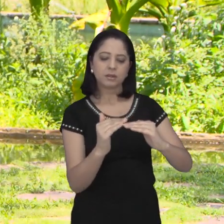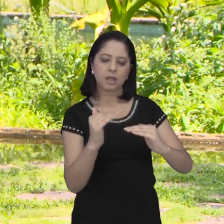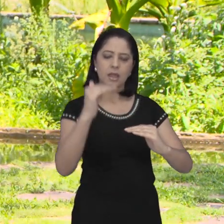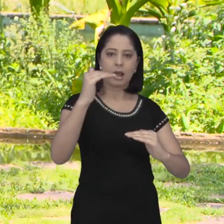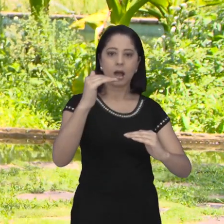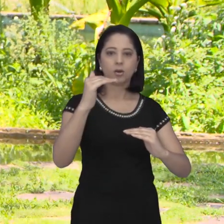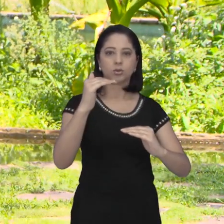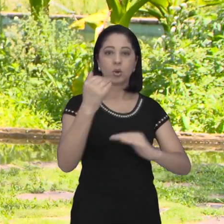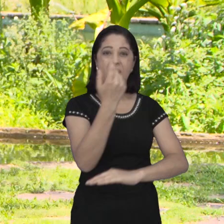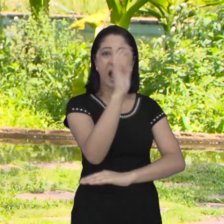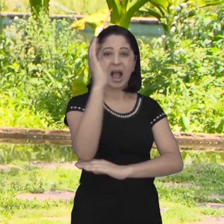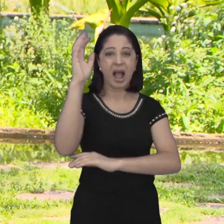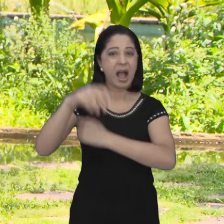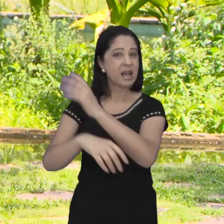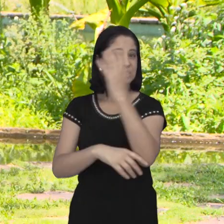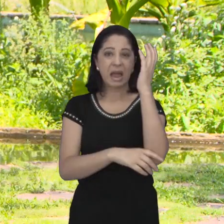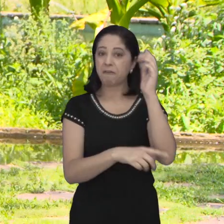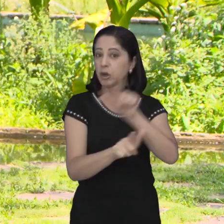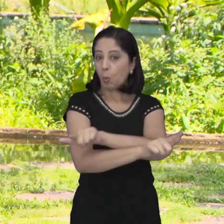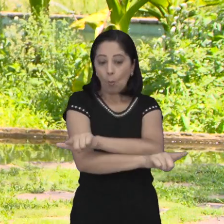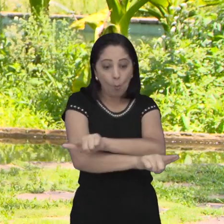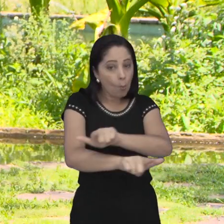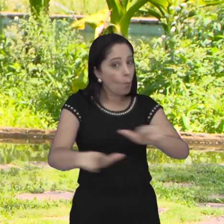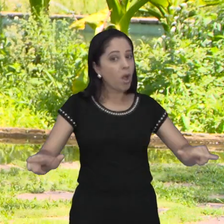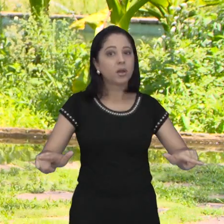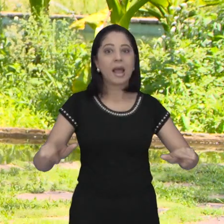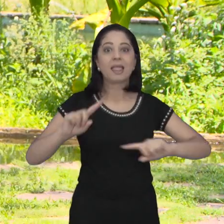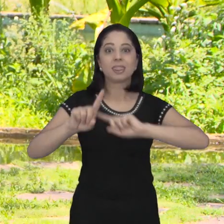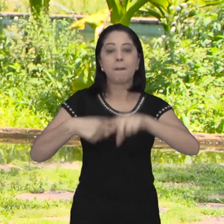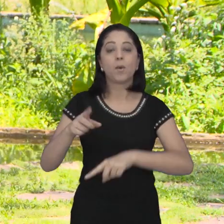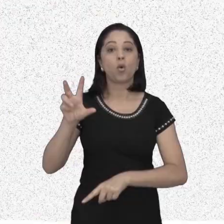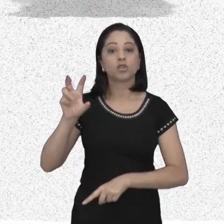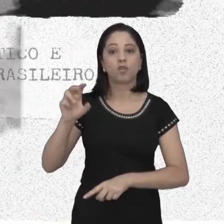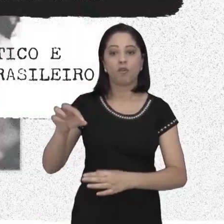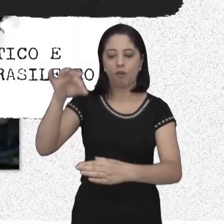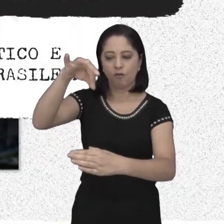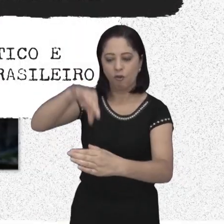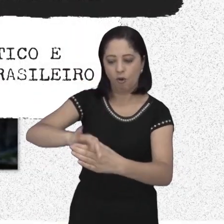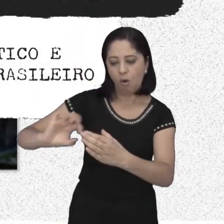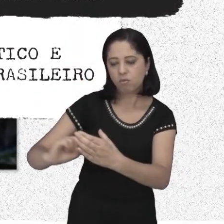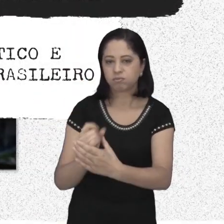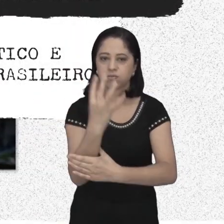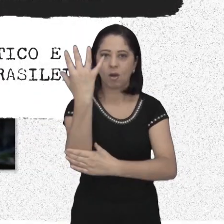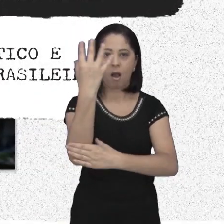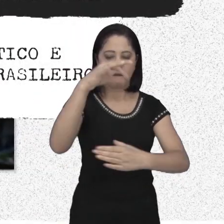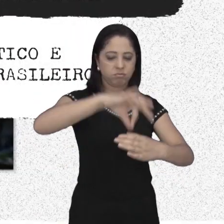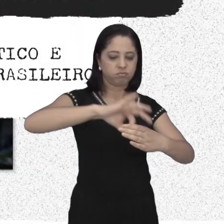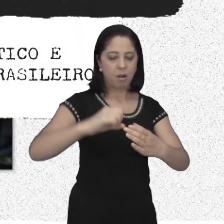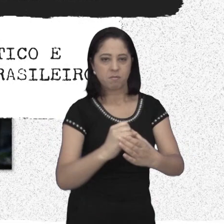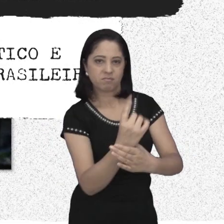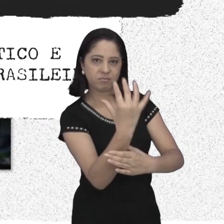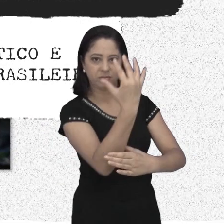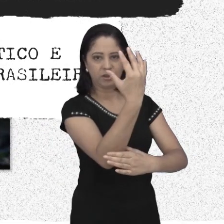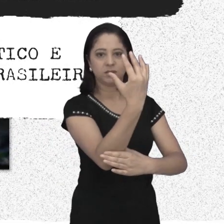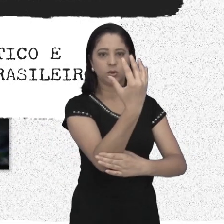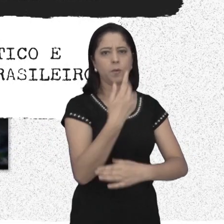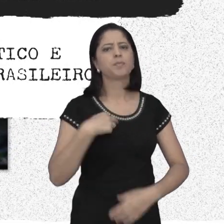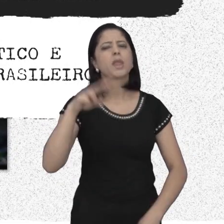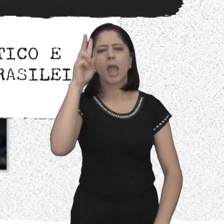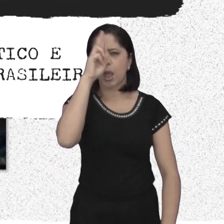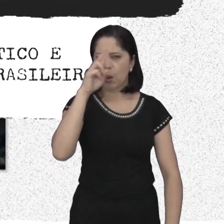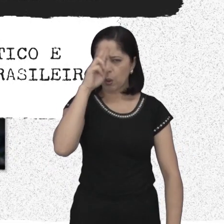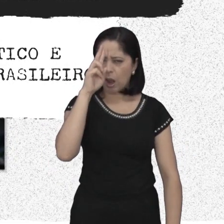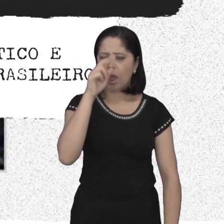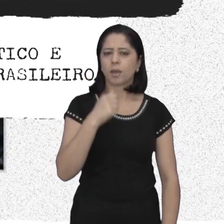Nesse momento, o Rino Leve trabalha junto com o Roberto Burle Marx, o que também era para a época já uma